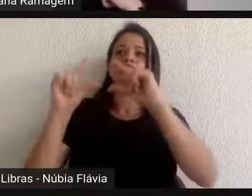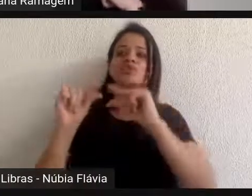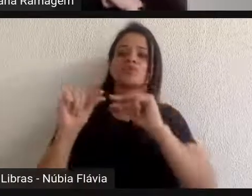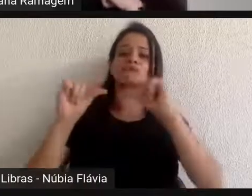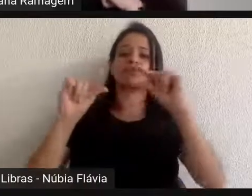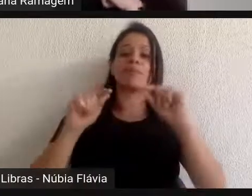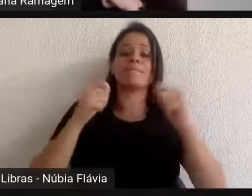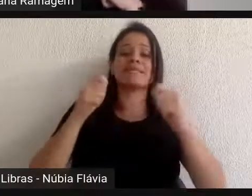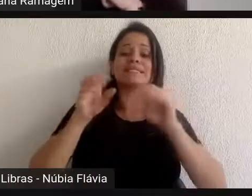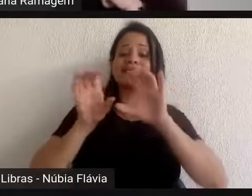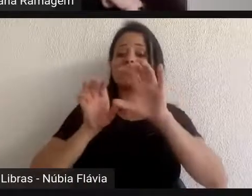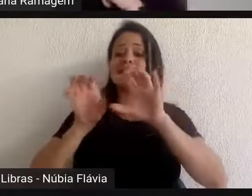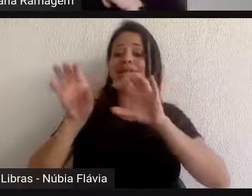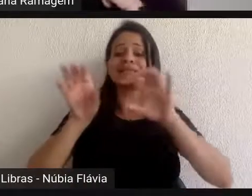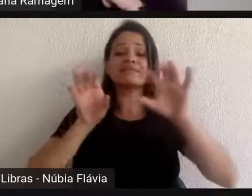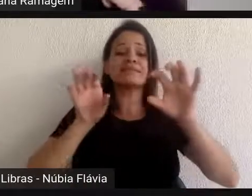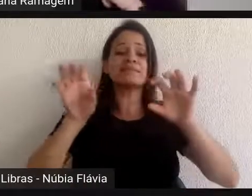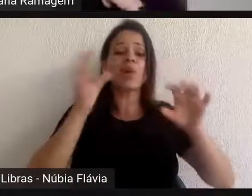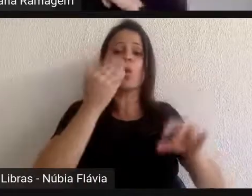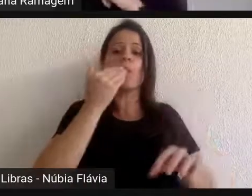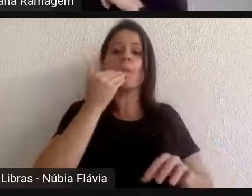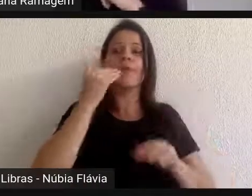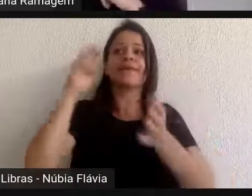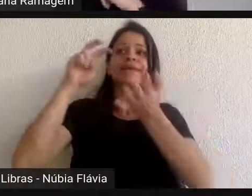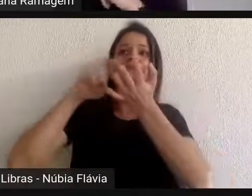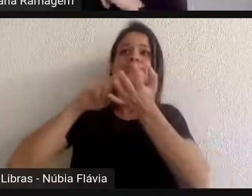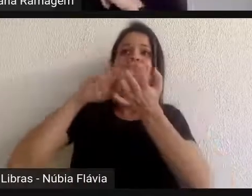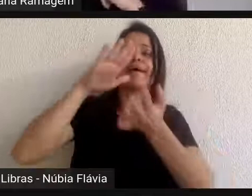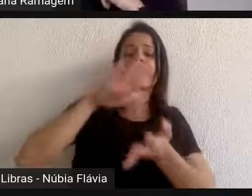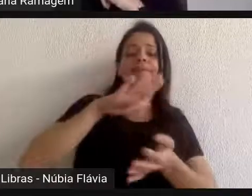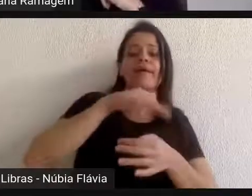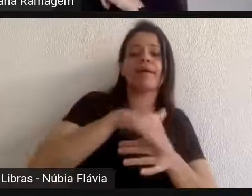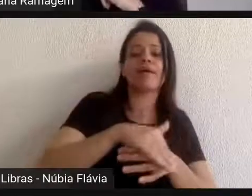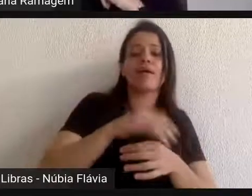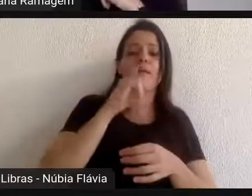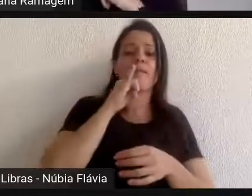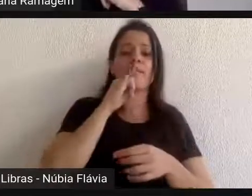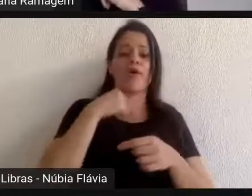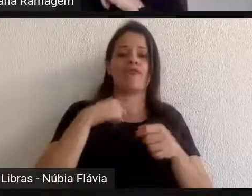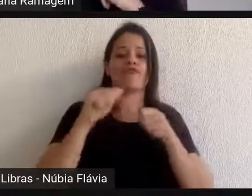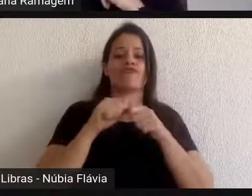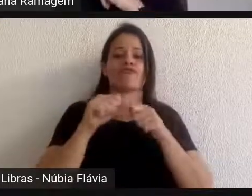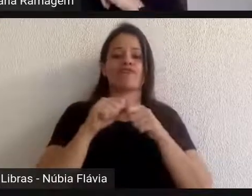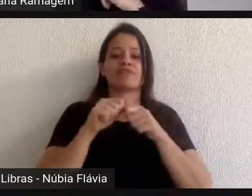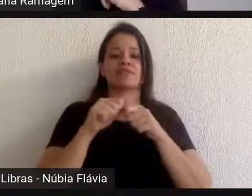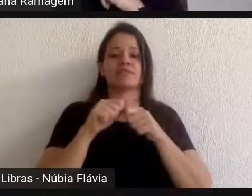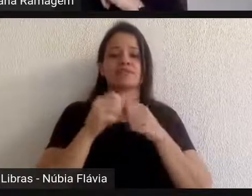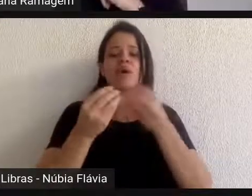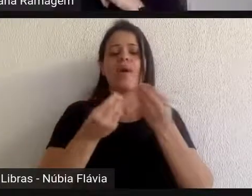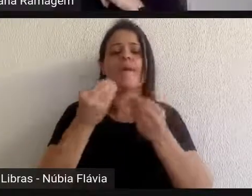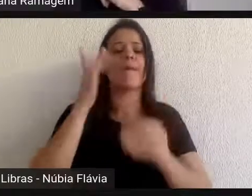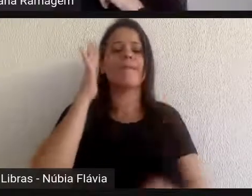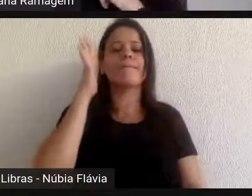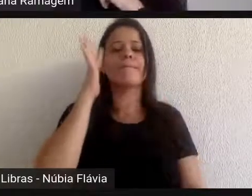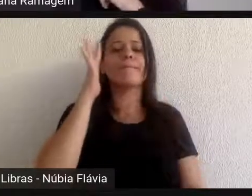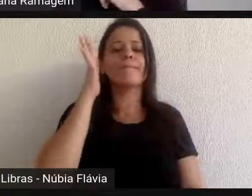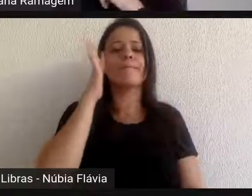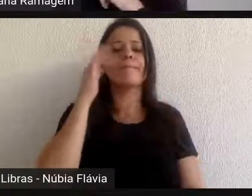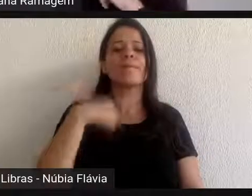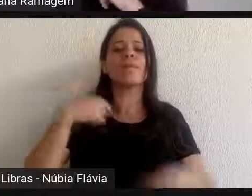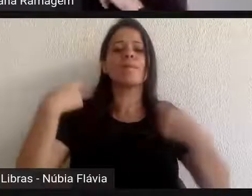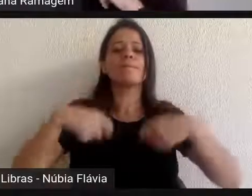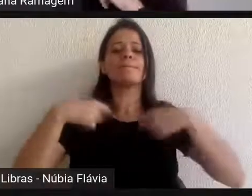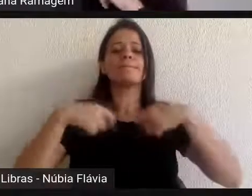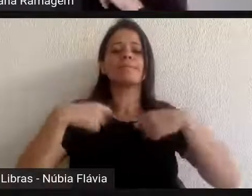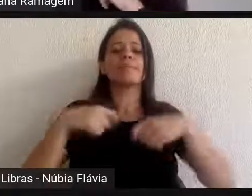essas calorias, tá? Então eu vou falar uma coisa bem louca aqui, eu não tô dizendo que é pra ninguém fazer isso, tá? Mas vamos imaginar que eu preciso